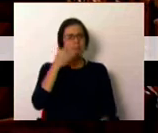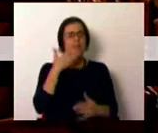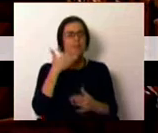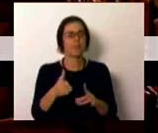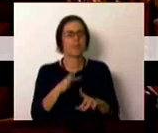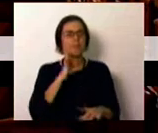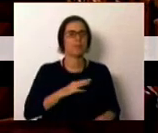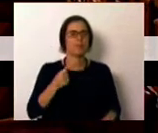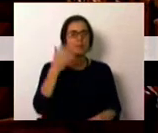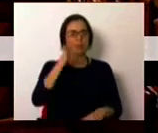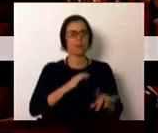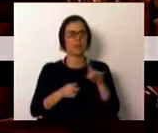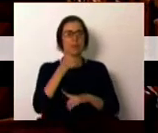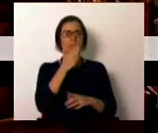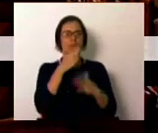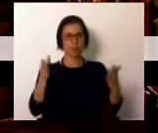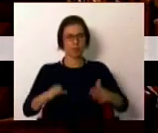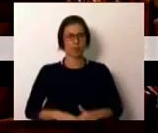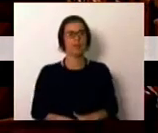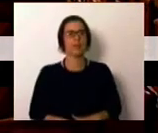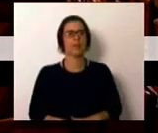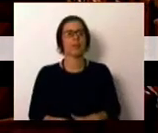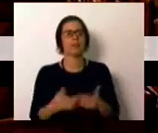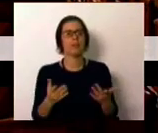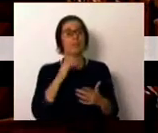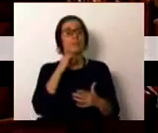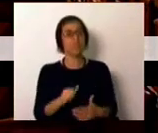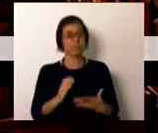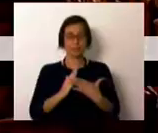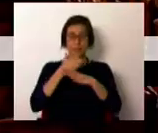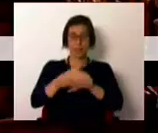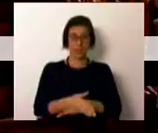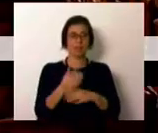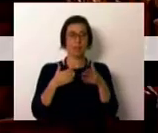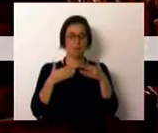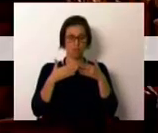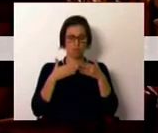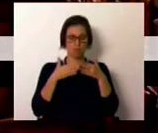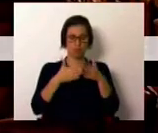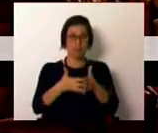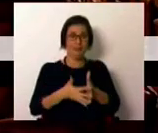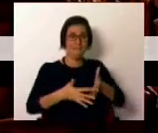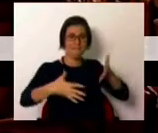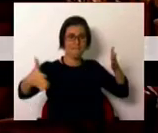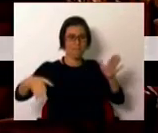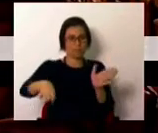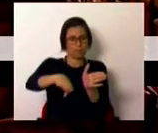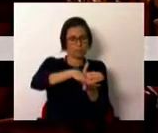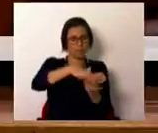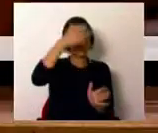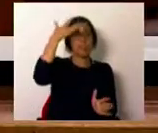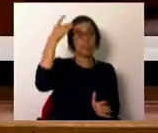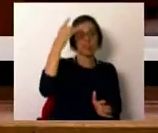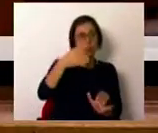Muito obrigada, Sra. Presidente, Senhoras e Senhores Deputados. Para permitir o acesso de navios de maior porte ao Porto de